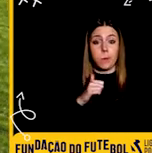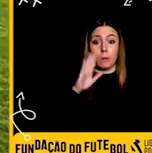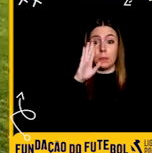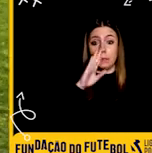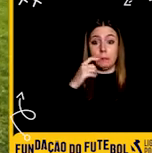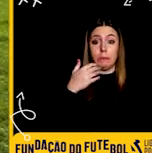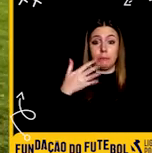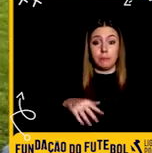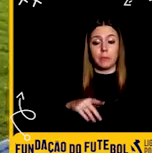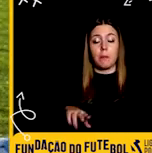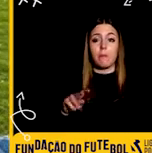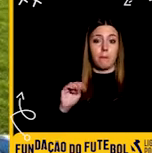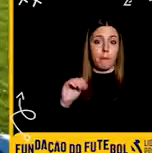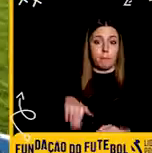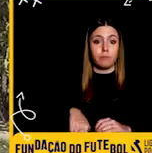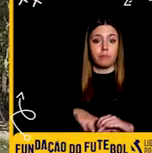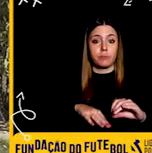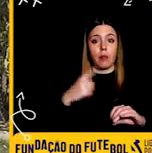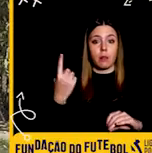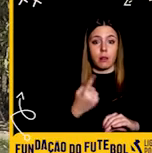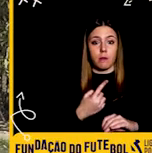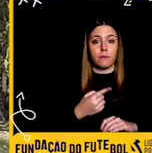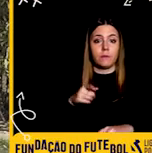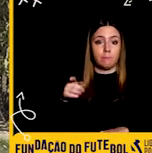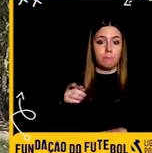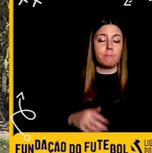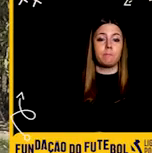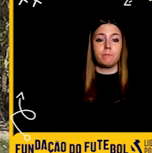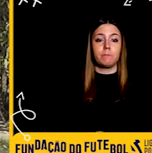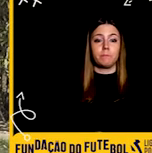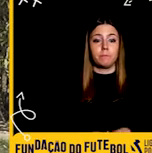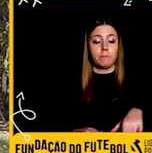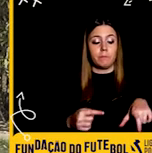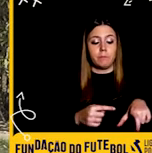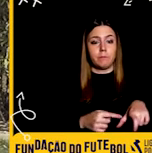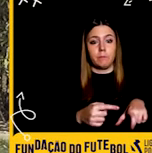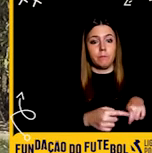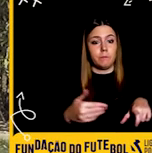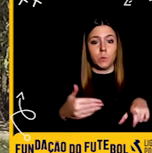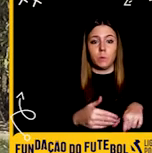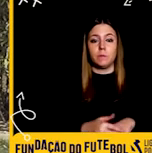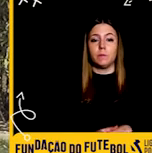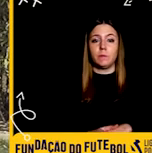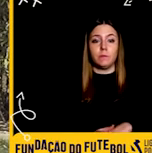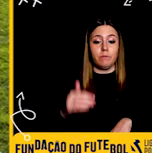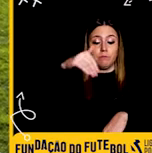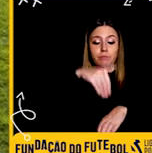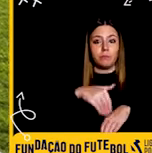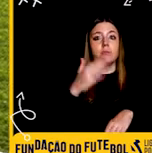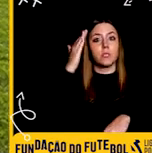okay. Temos de bater direto com o pé e ela tem de entrar exatamente no saco, entre a barra e o outro ferro. Vamos a